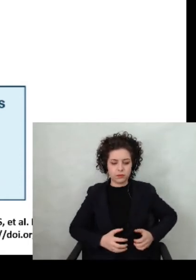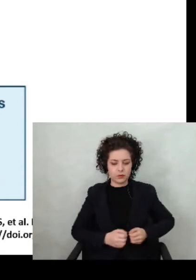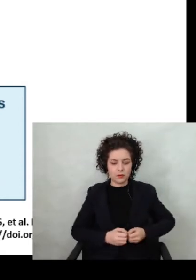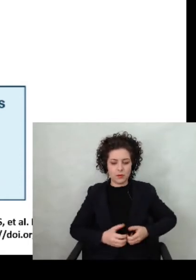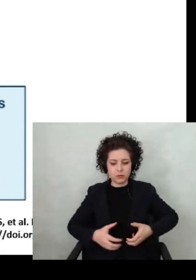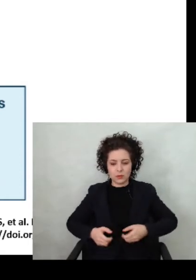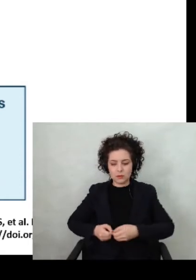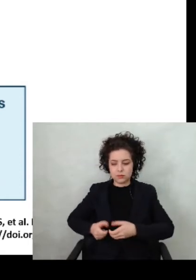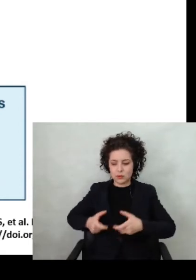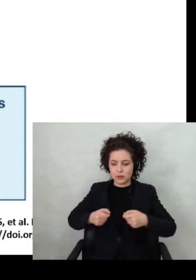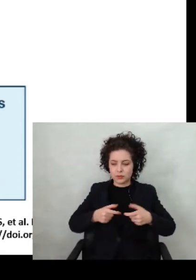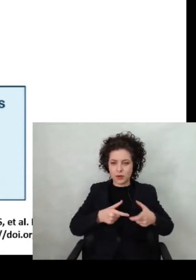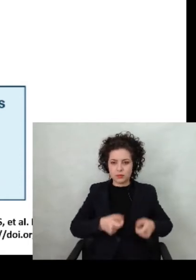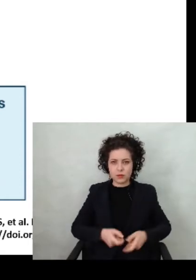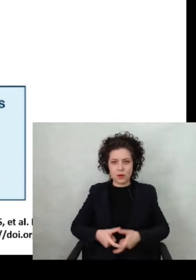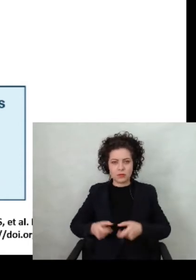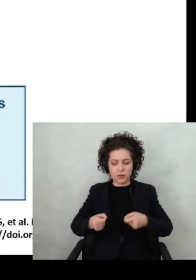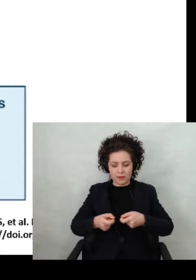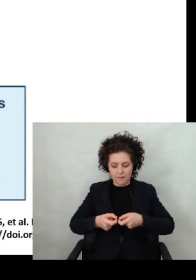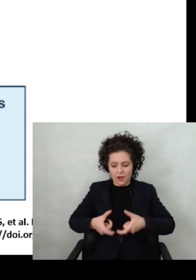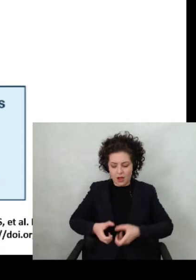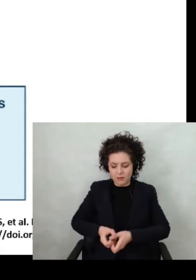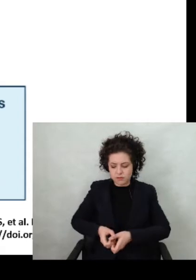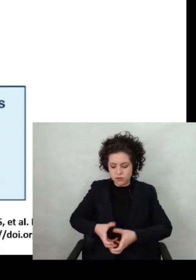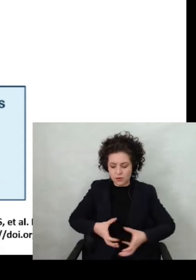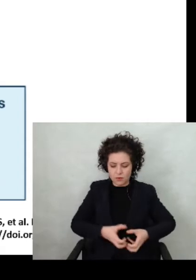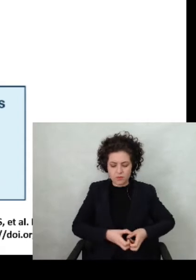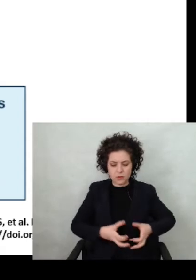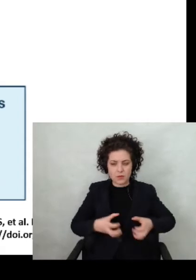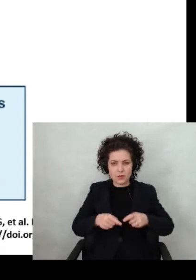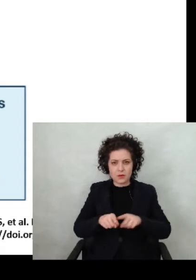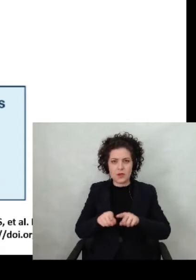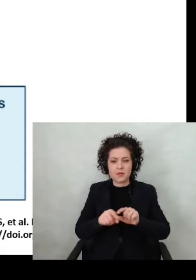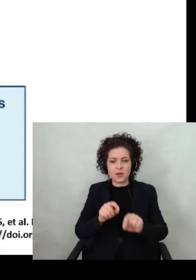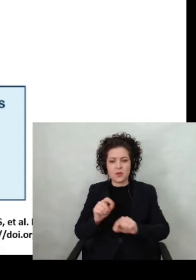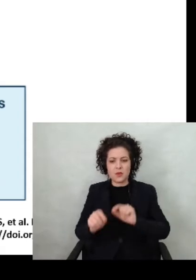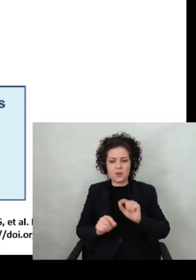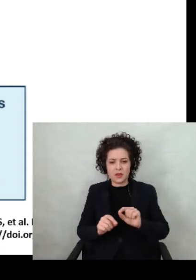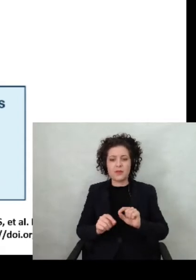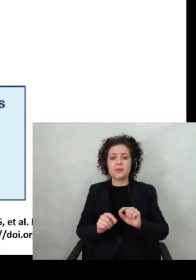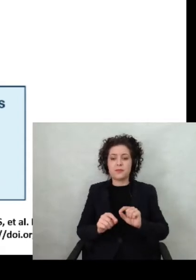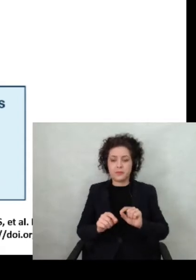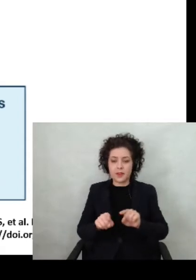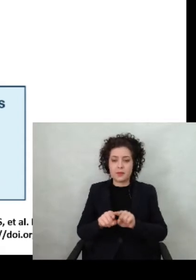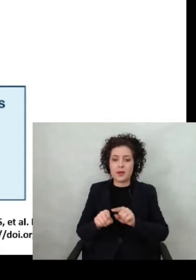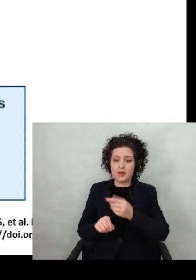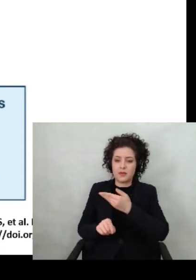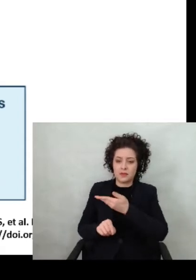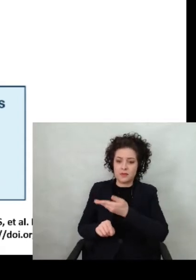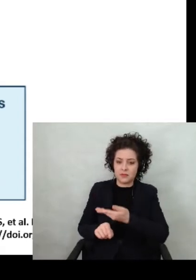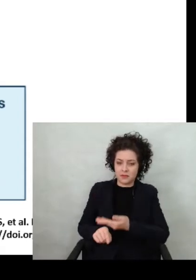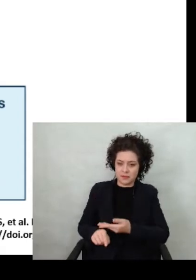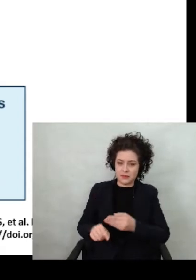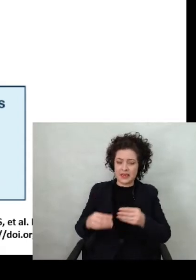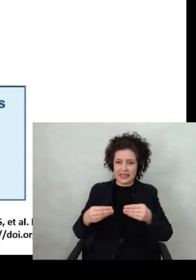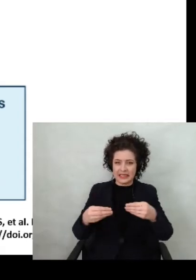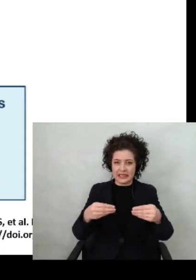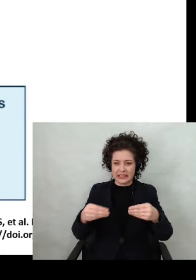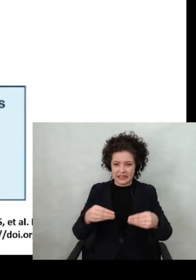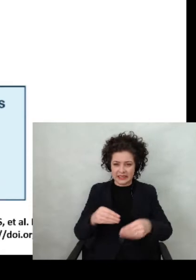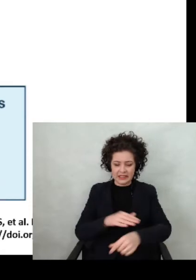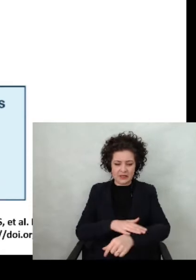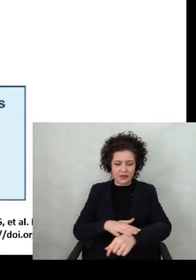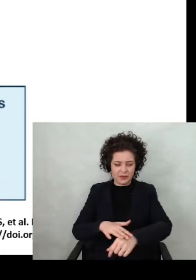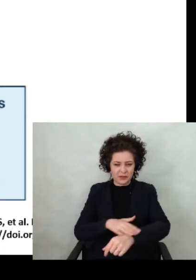leucócitos e monócitos, aumento do fator de von Willebrand, do fator tecidual, fibrinogênio, fator